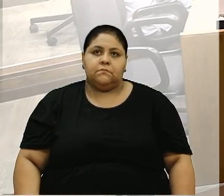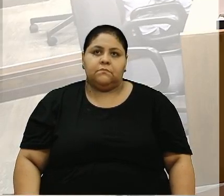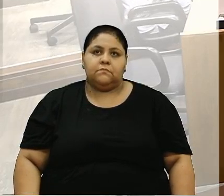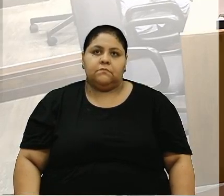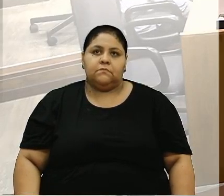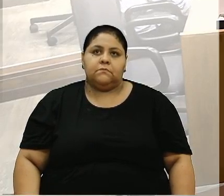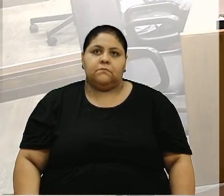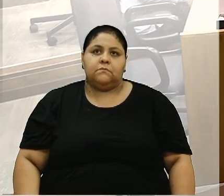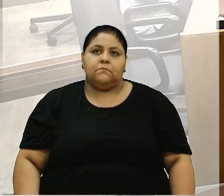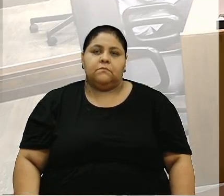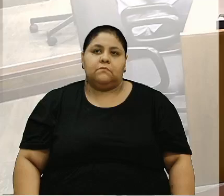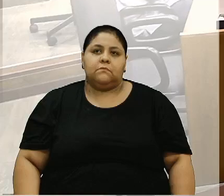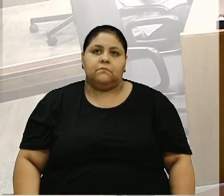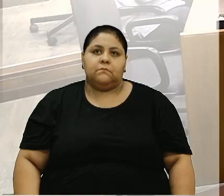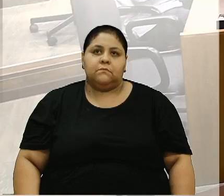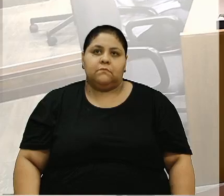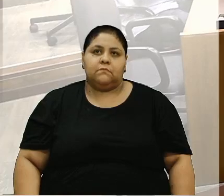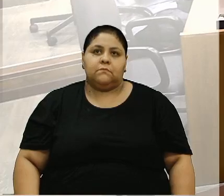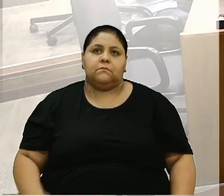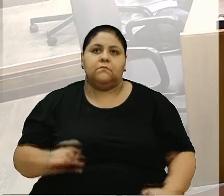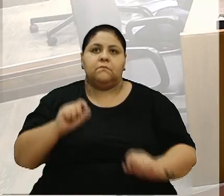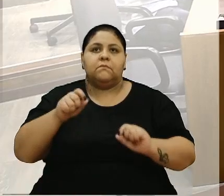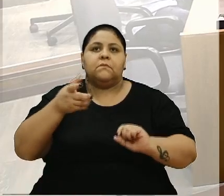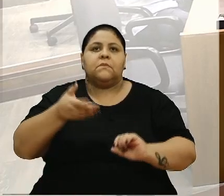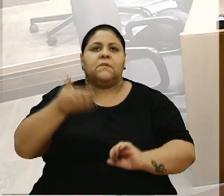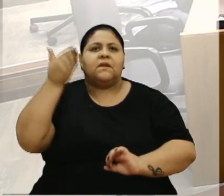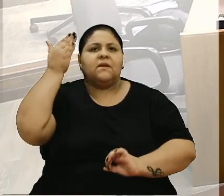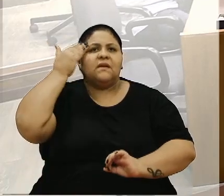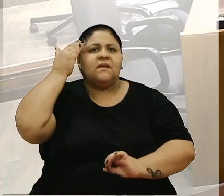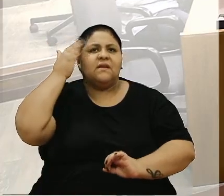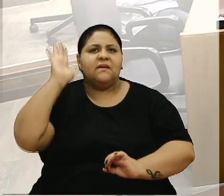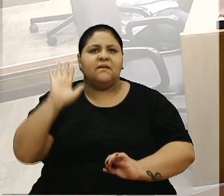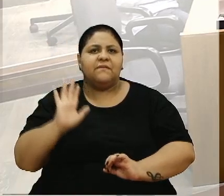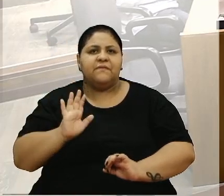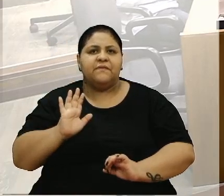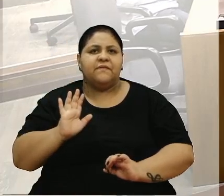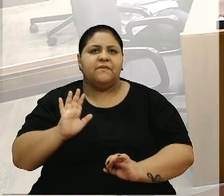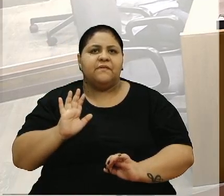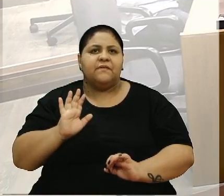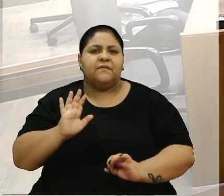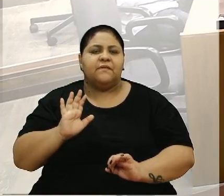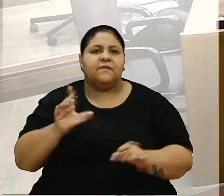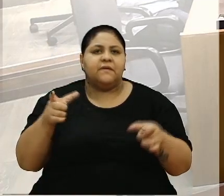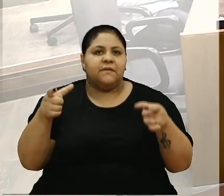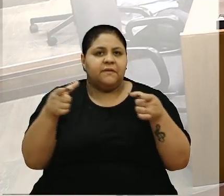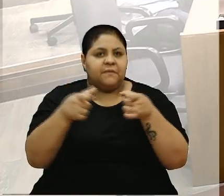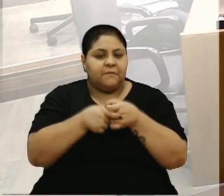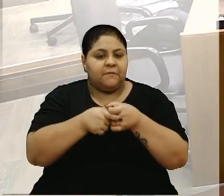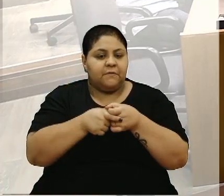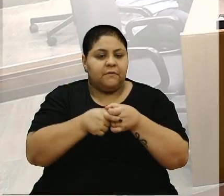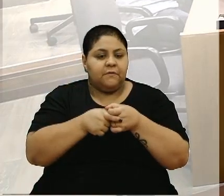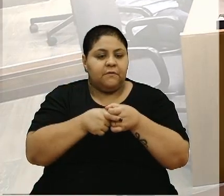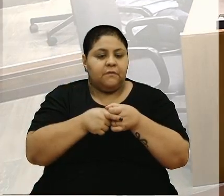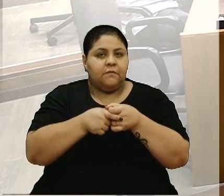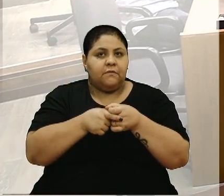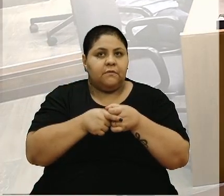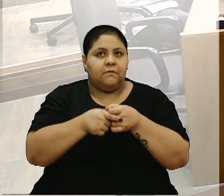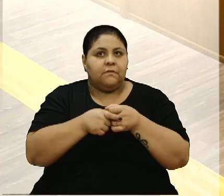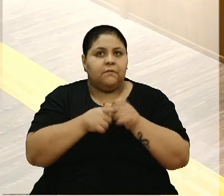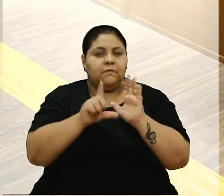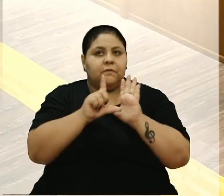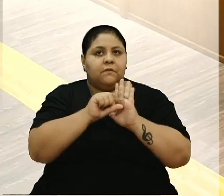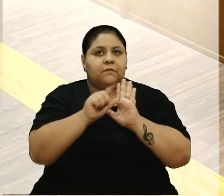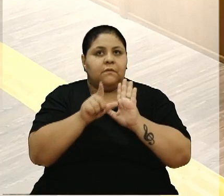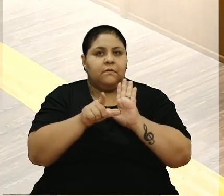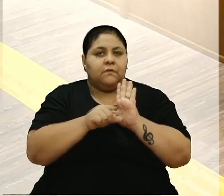Pequeno expediente, acho que não. O senhor quer saber regime? Pequeno expediente, eu acredito que não. Colocado o artigo, mas de qualquer